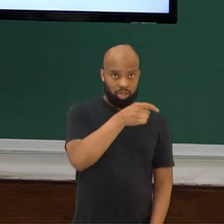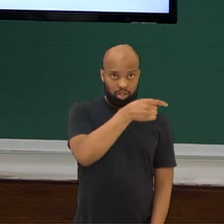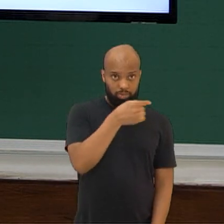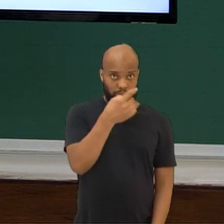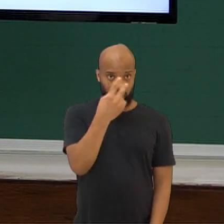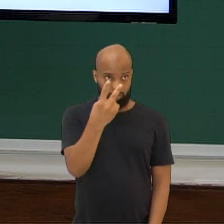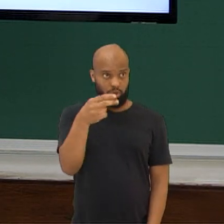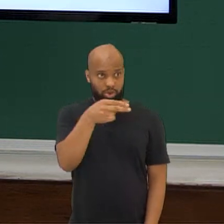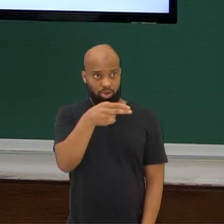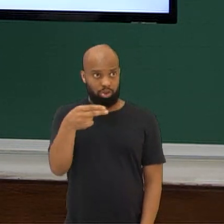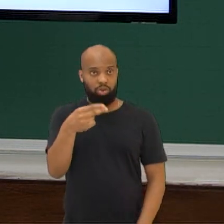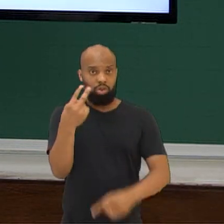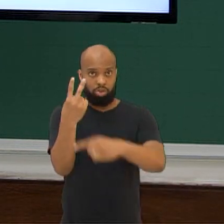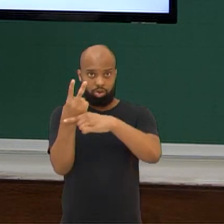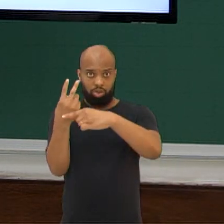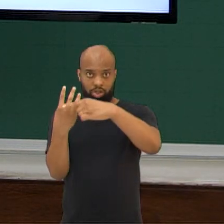ficar